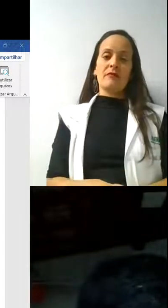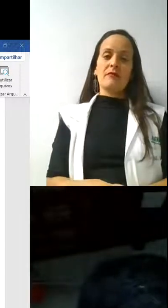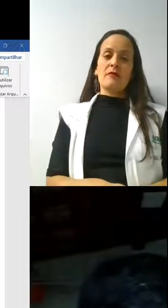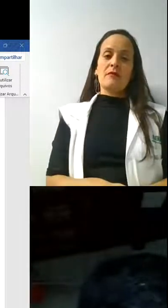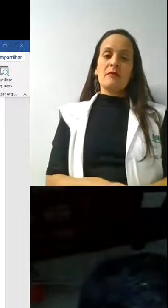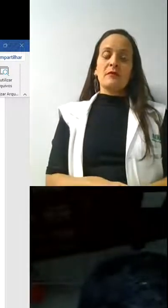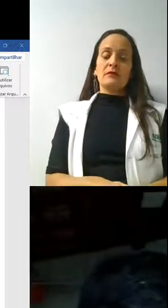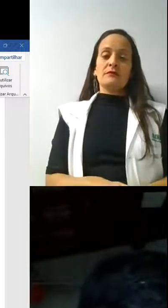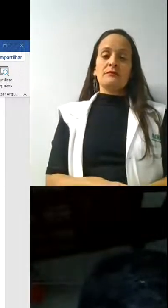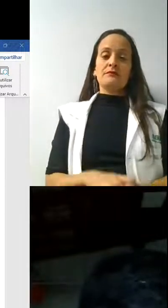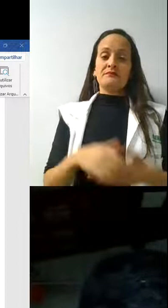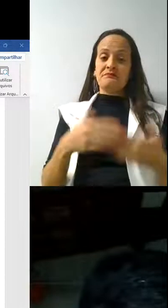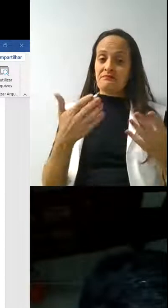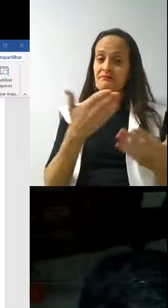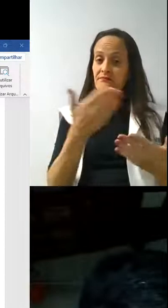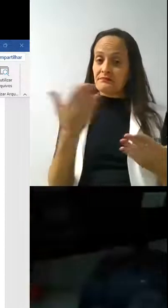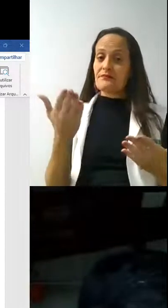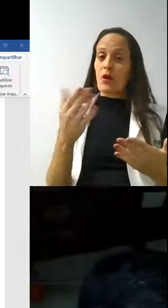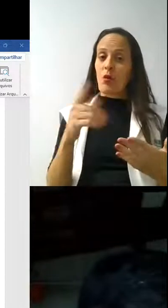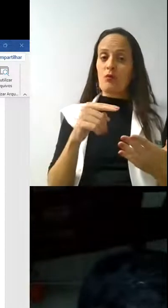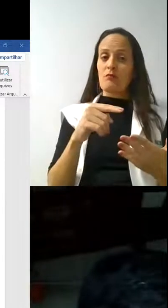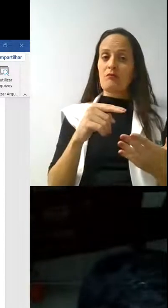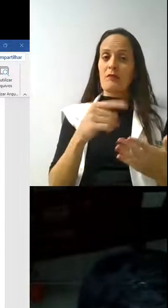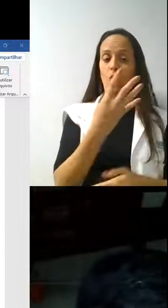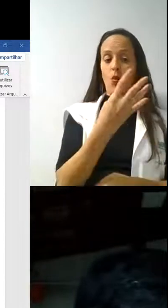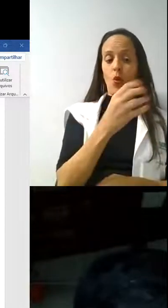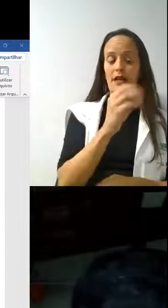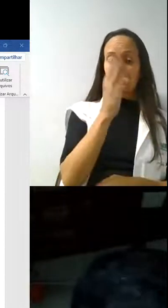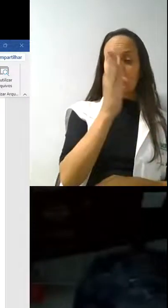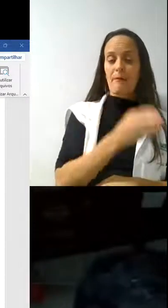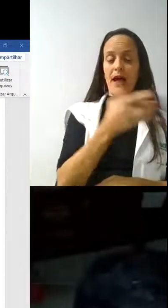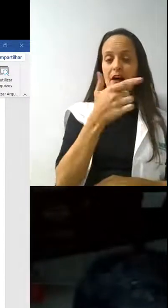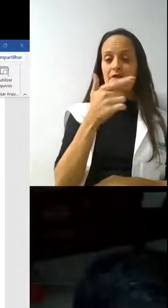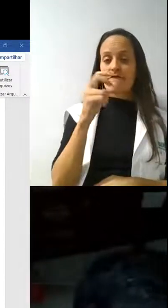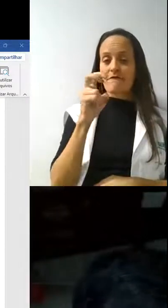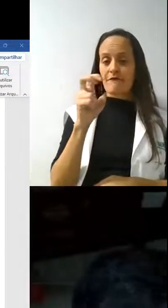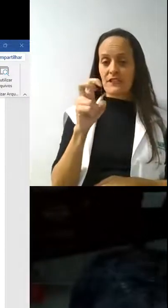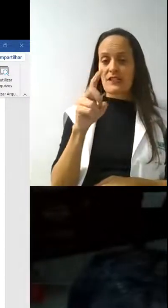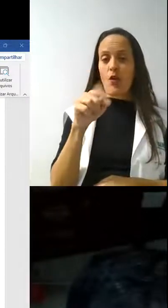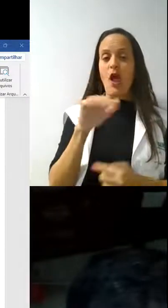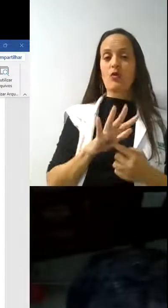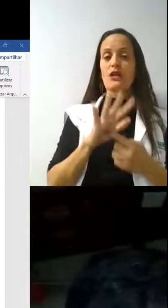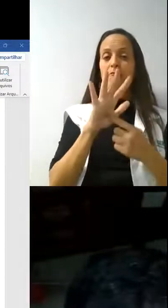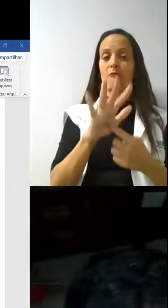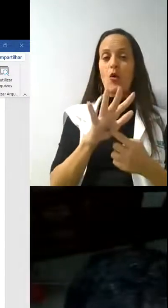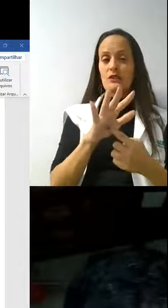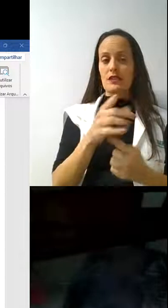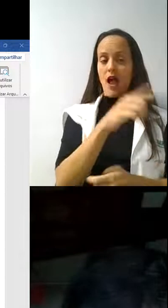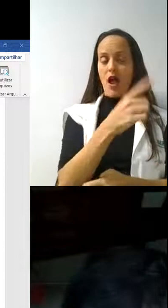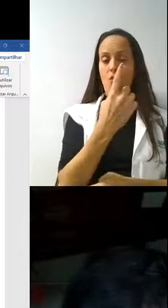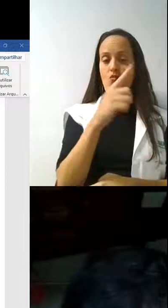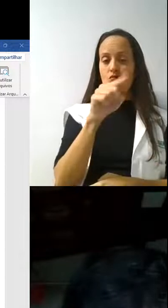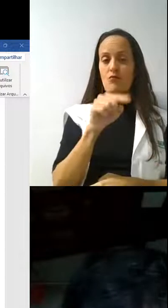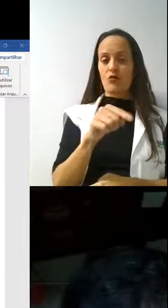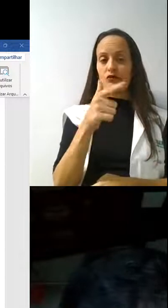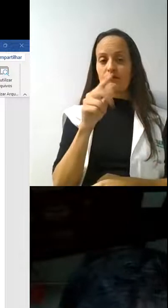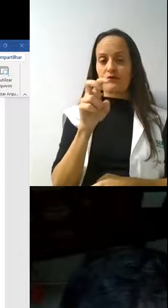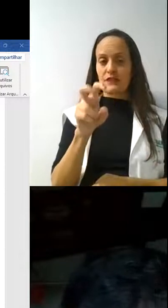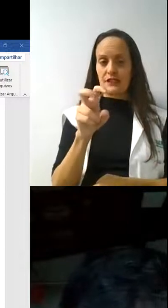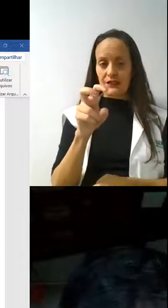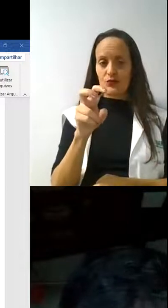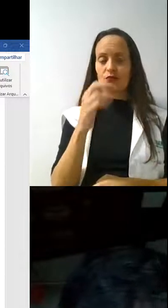escala aqui. Na escala de 1 para 25, então 40 metros representado nessa escala vai equivaler a quantos,